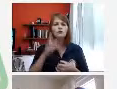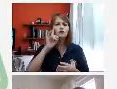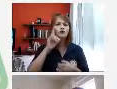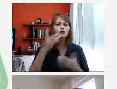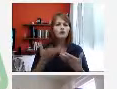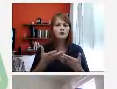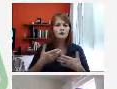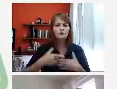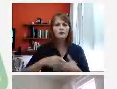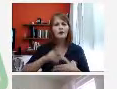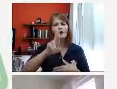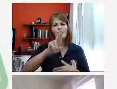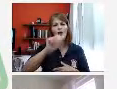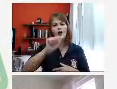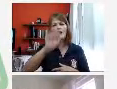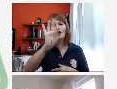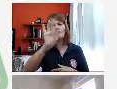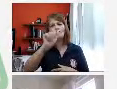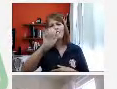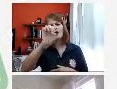Silva.